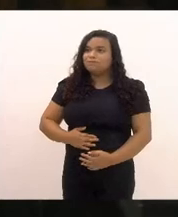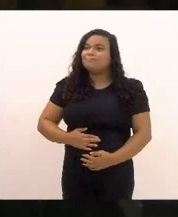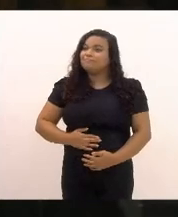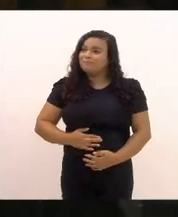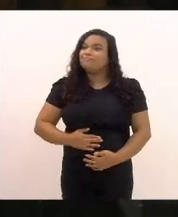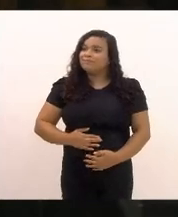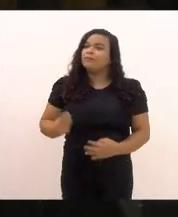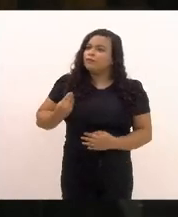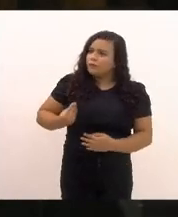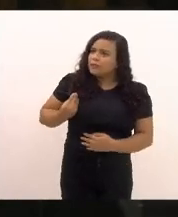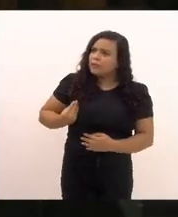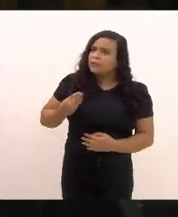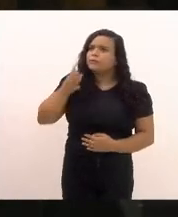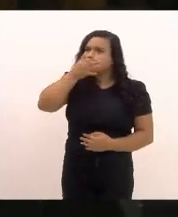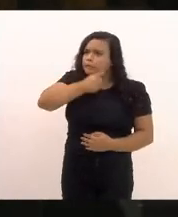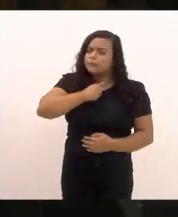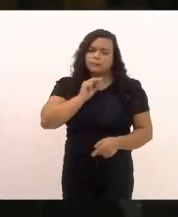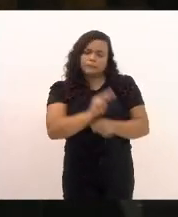E a guerra,